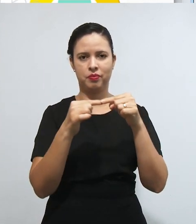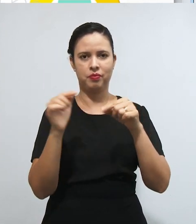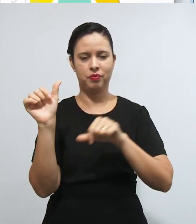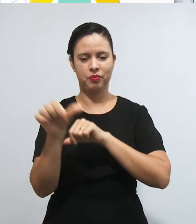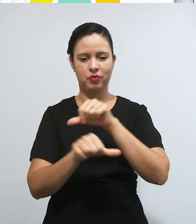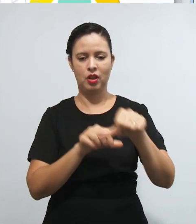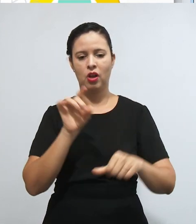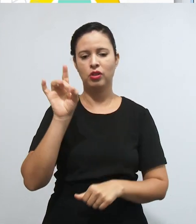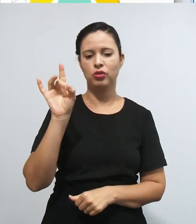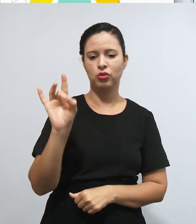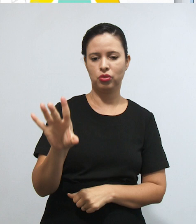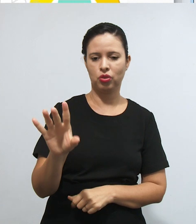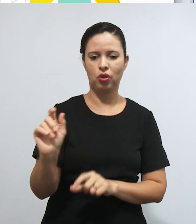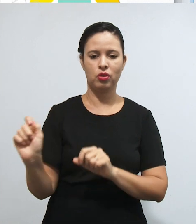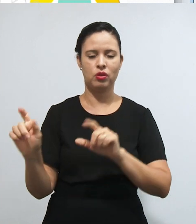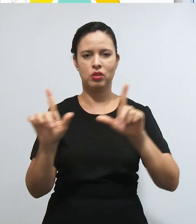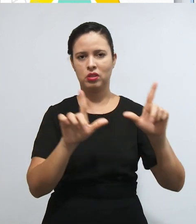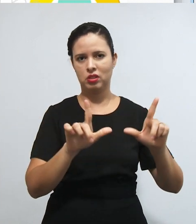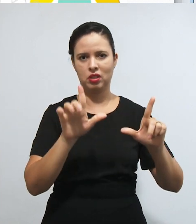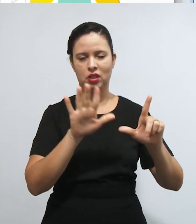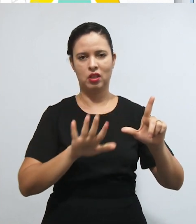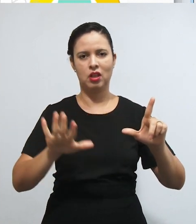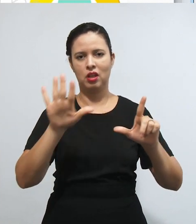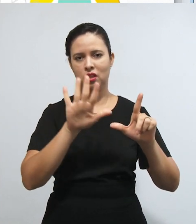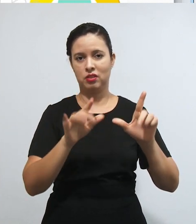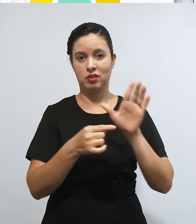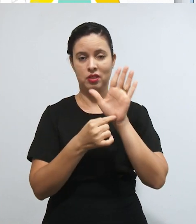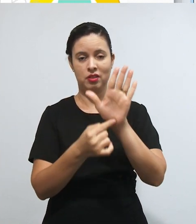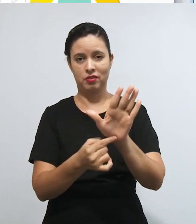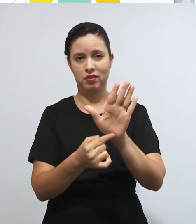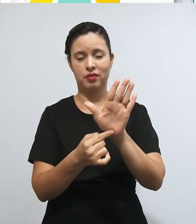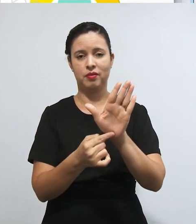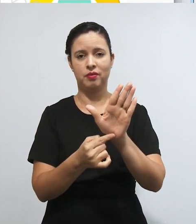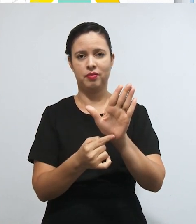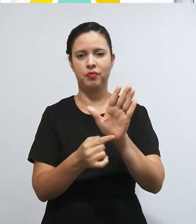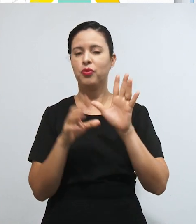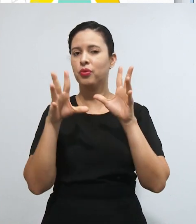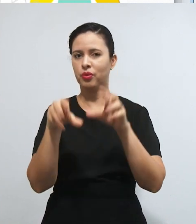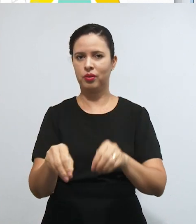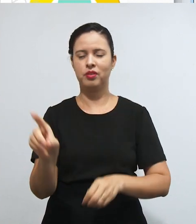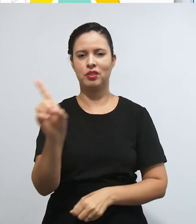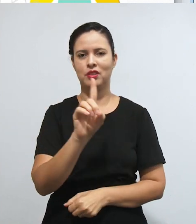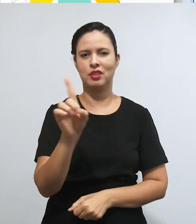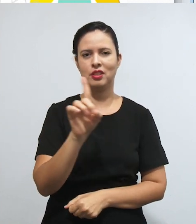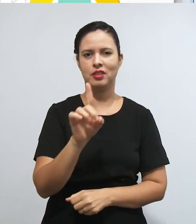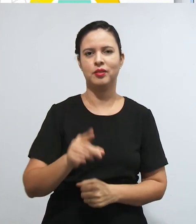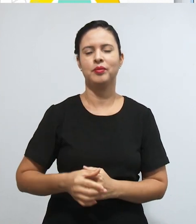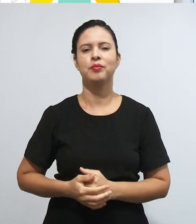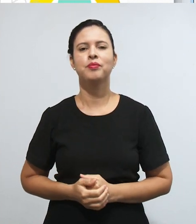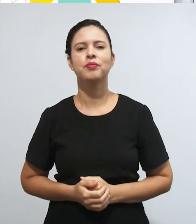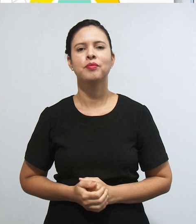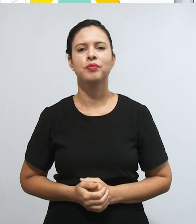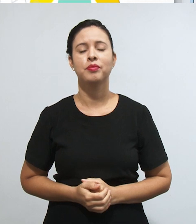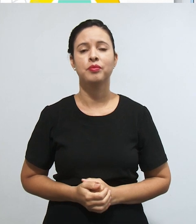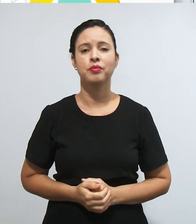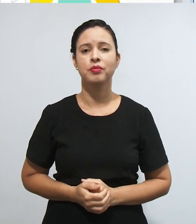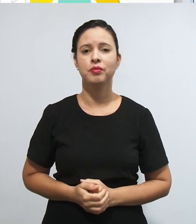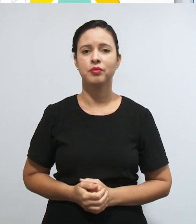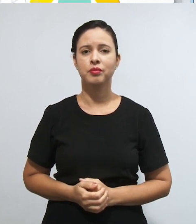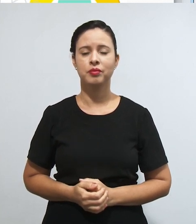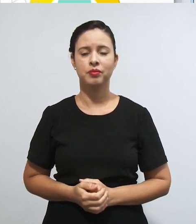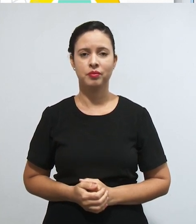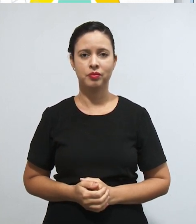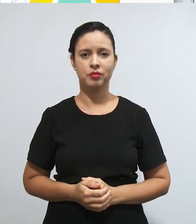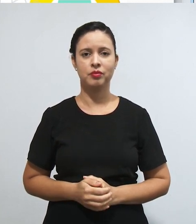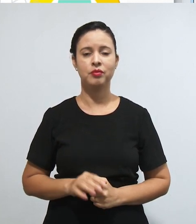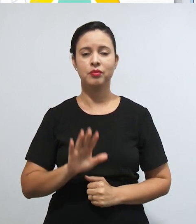slide apenas nesse slide que você está visualizando aqui. Ele não aplica para todos, né? Para aplicar a todos tem um